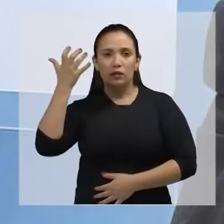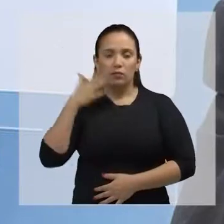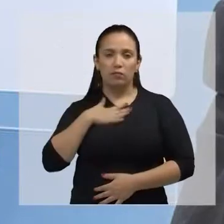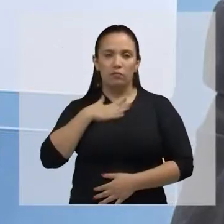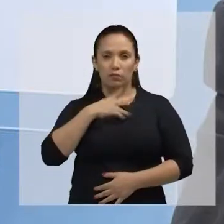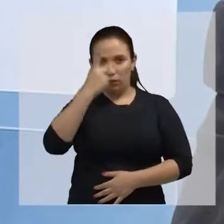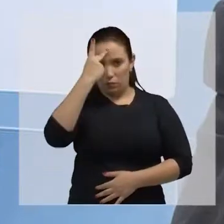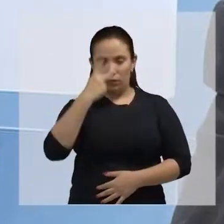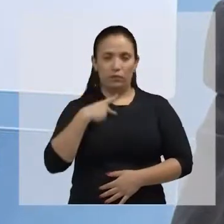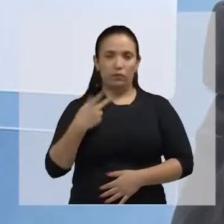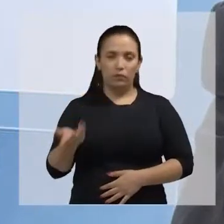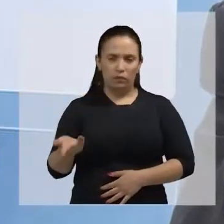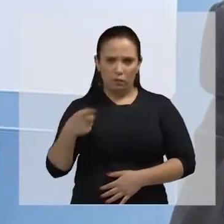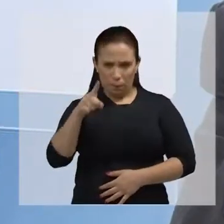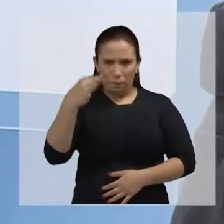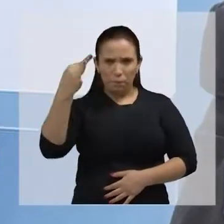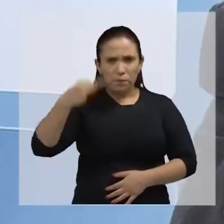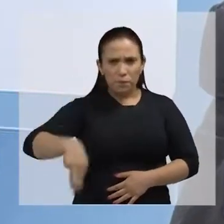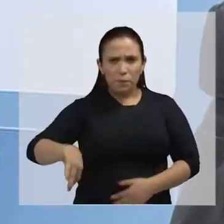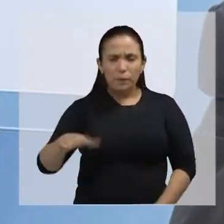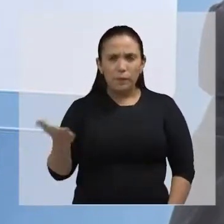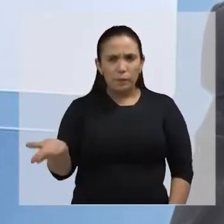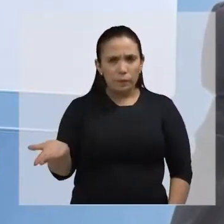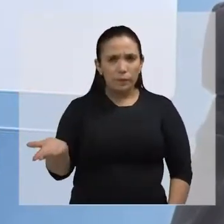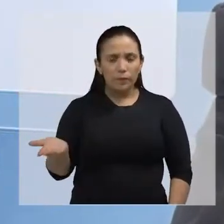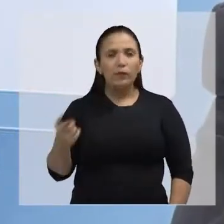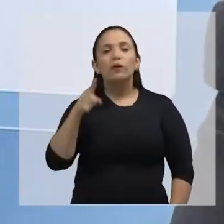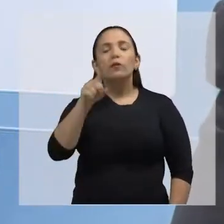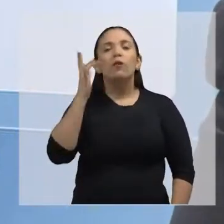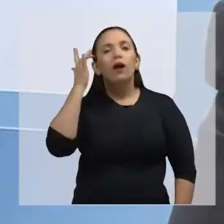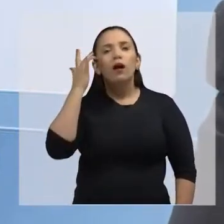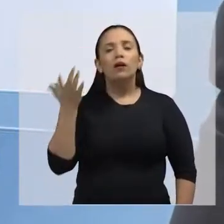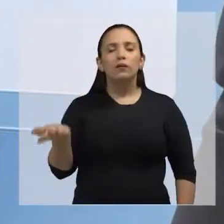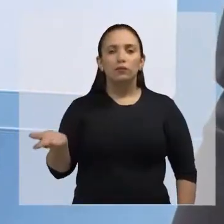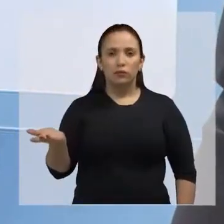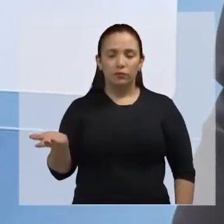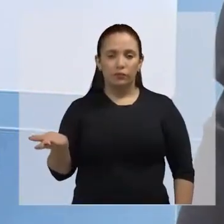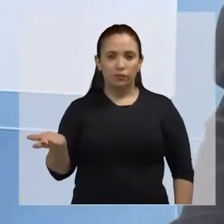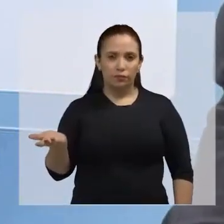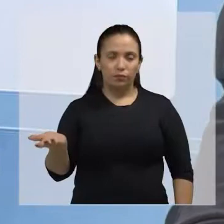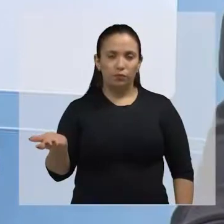interesse. Isso dá certo? Tenta dizer, Luiz.